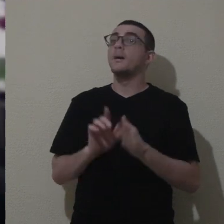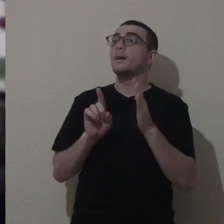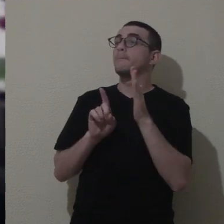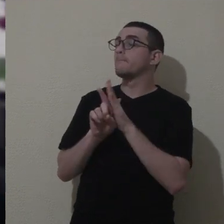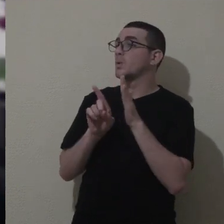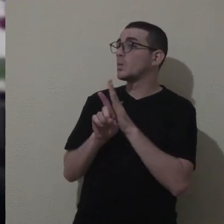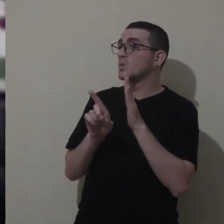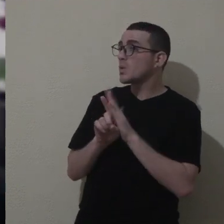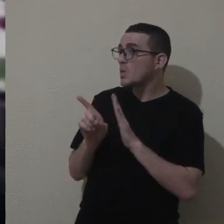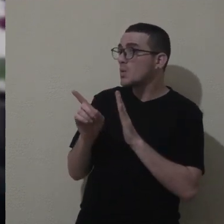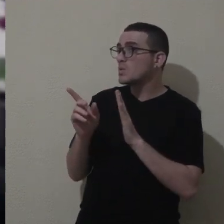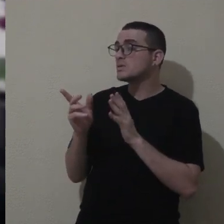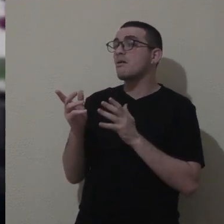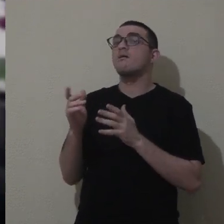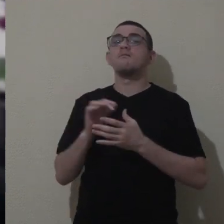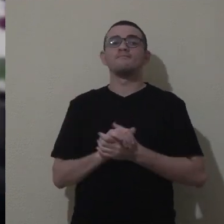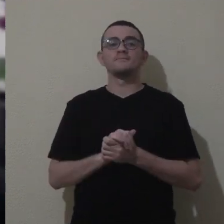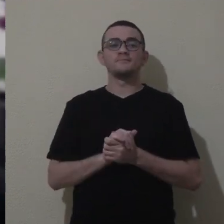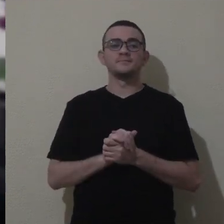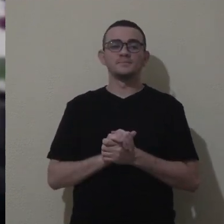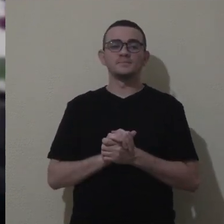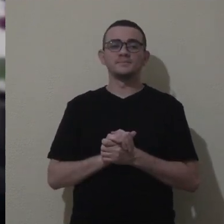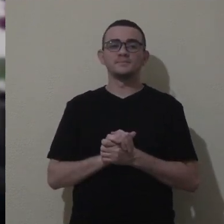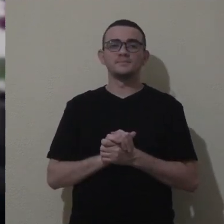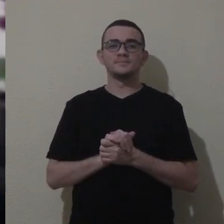Alguém mais quer fazer alguma pergunta?